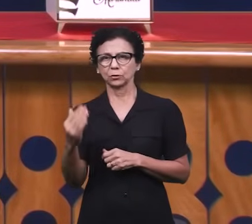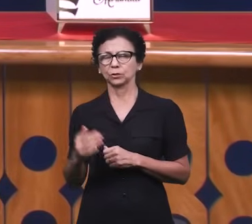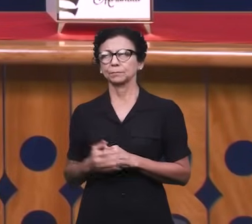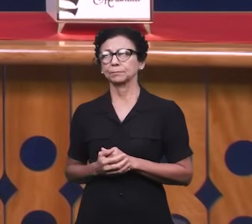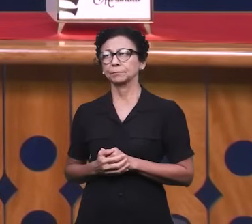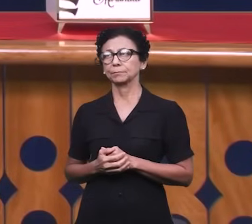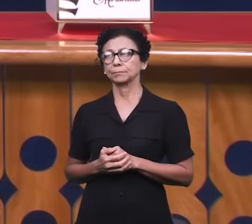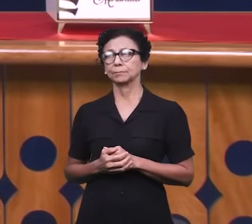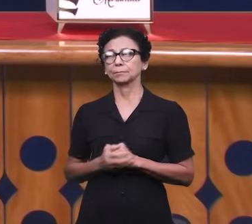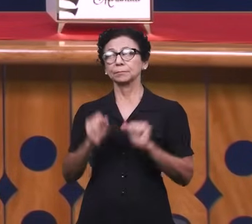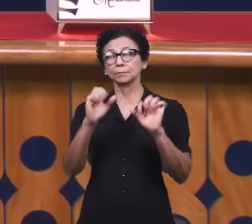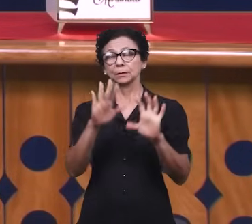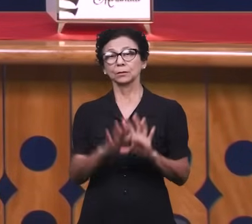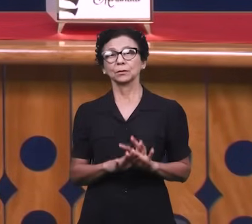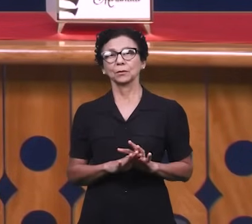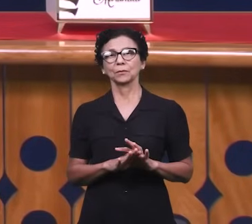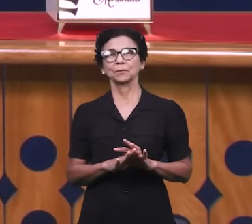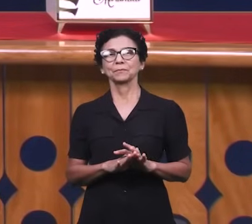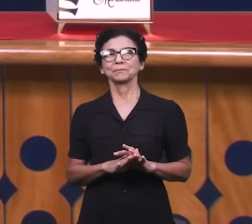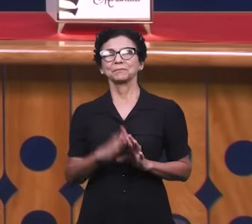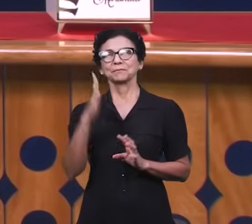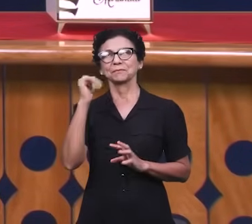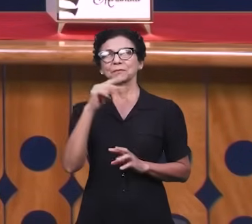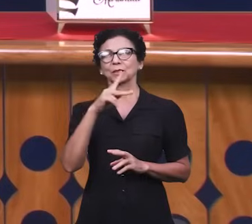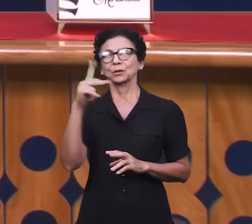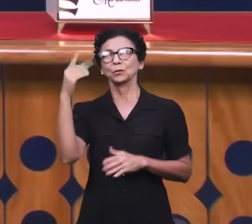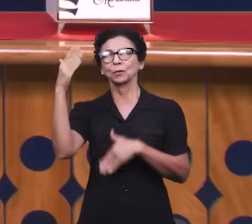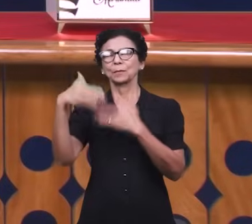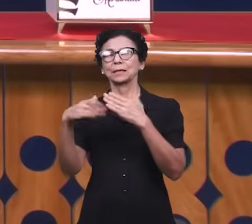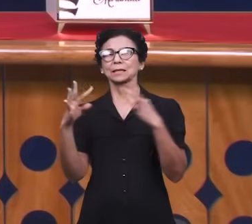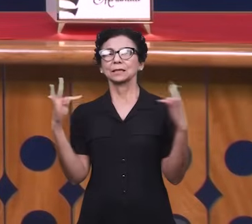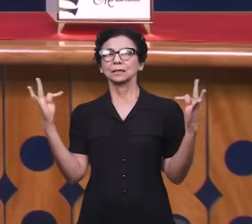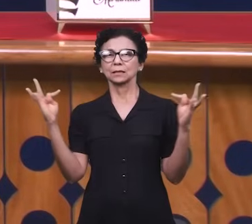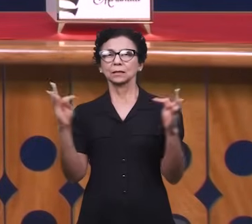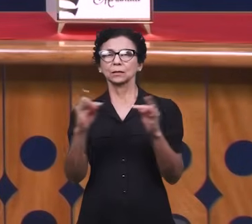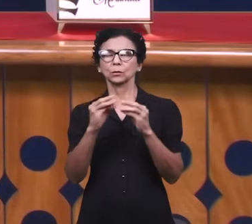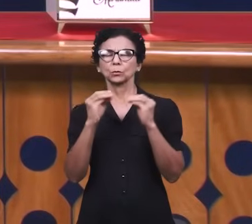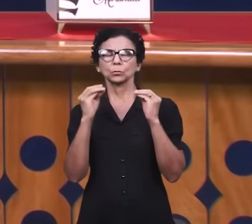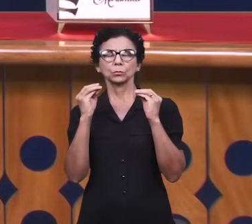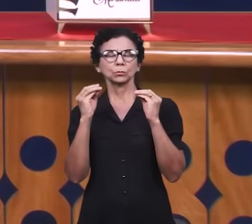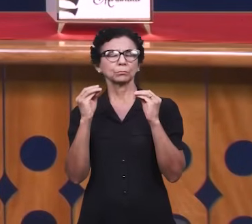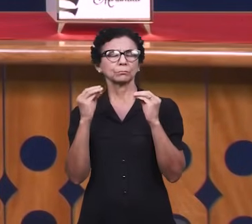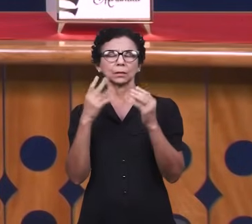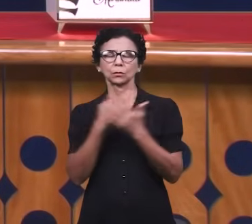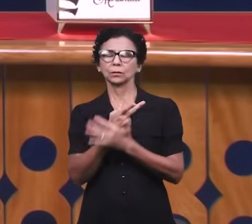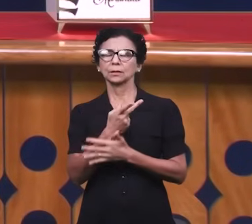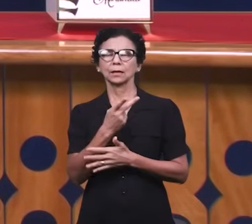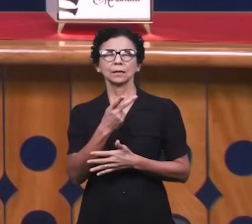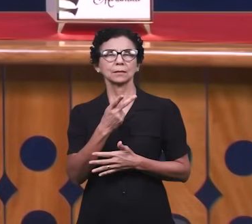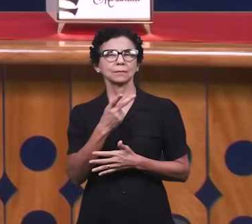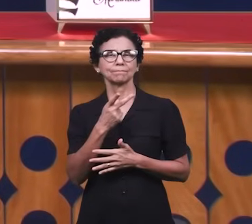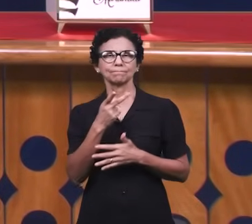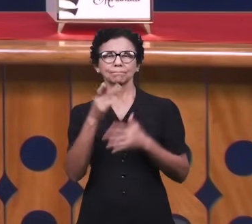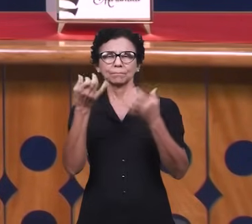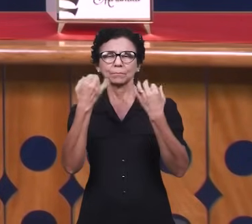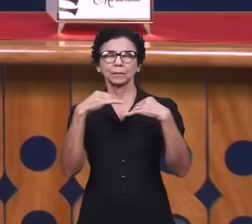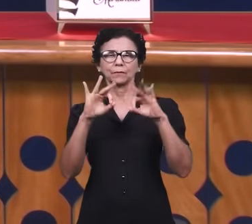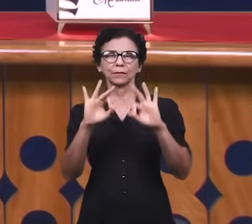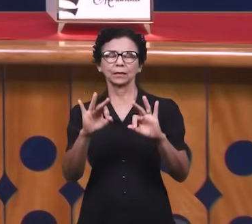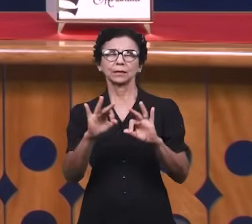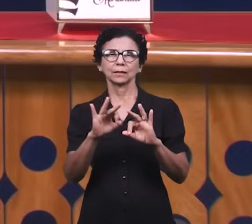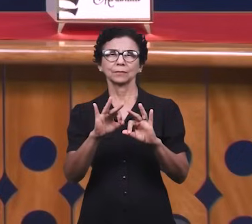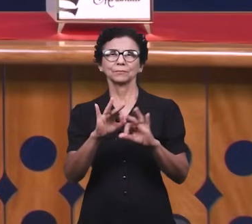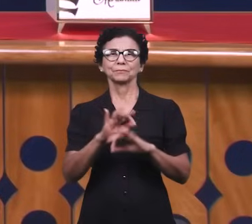e sabendo que com a presença de Deus, tudo mais será feito, tudo será realizado e a tua bênção estará